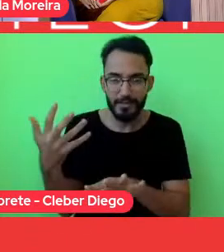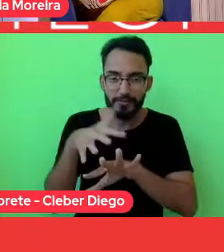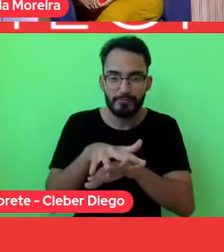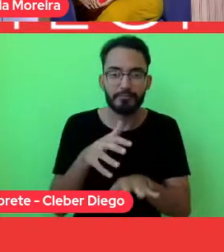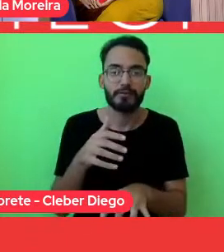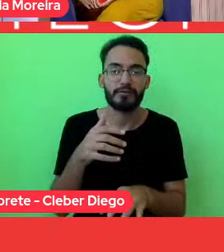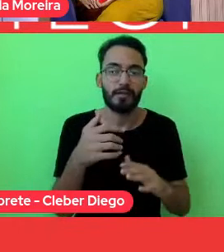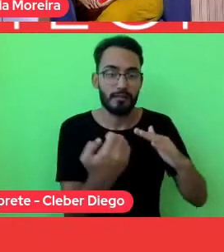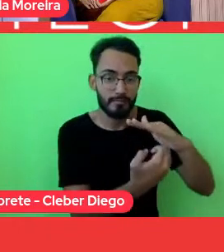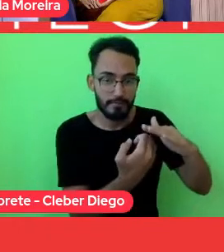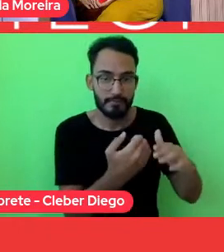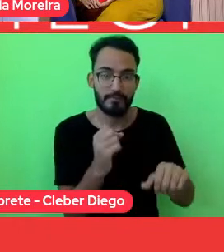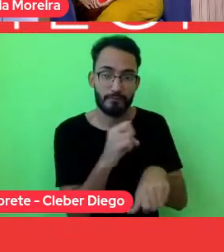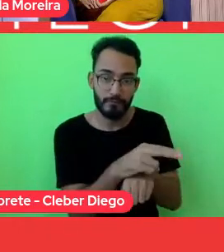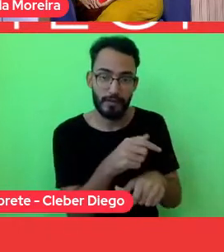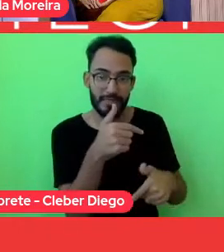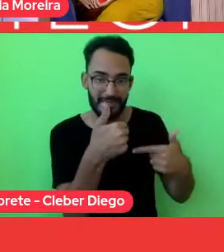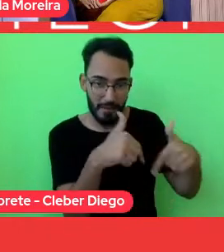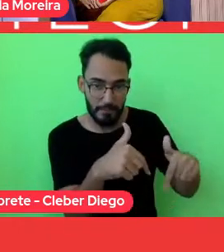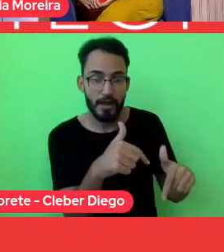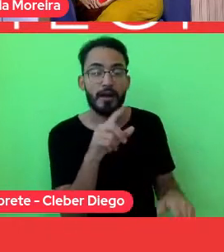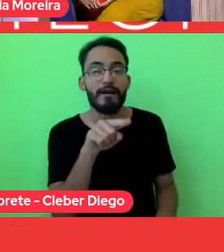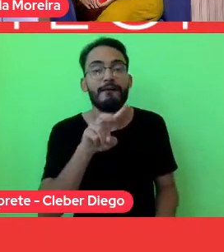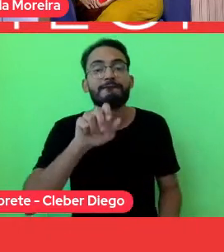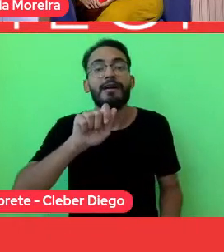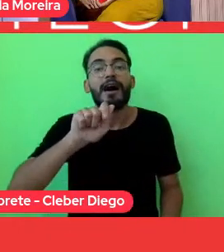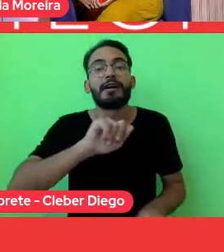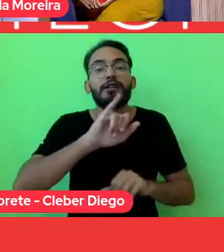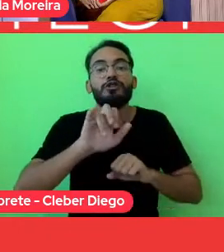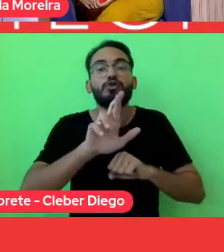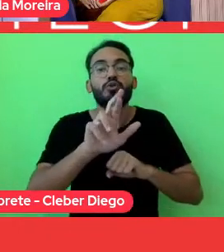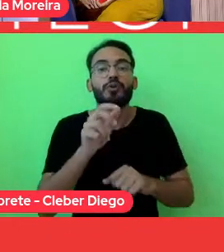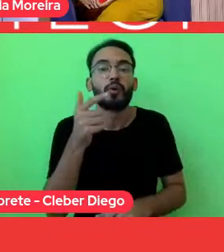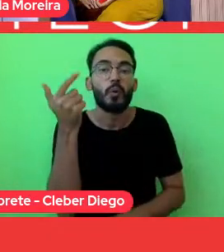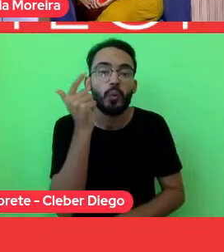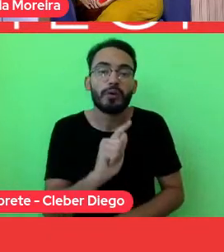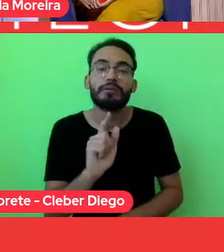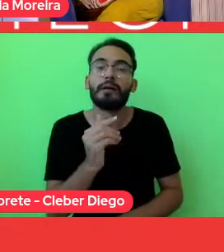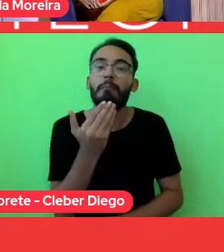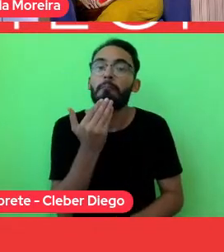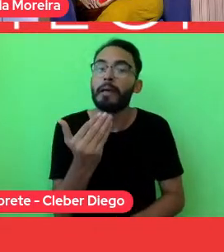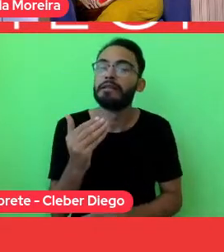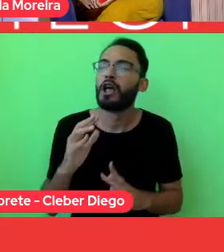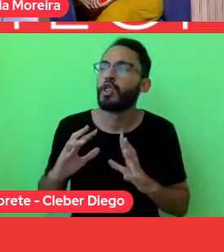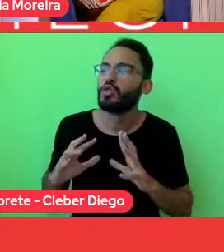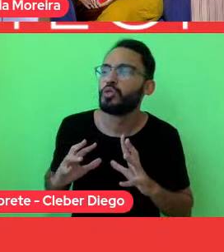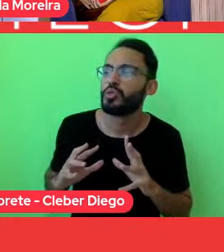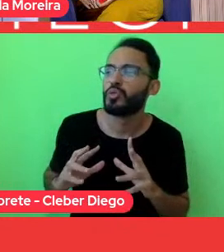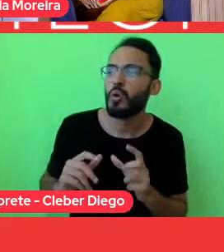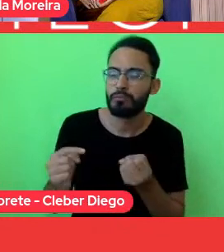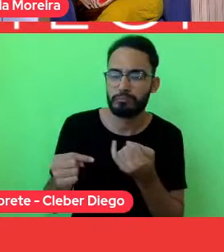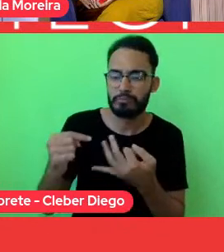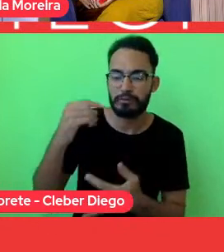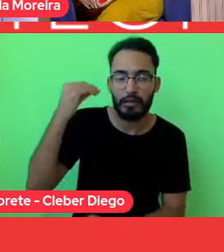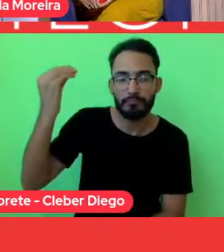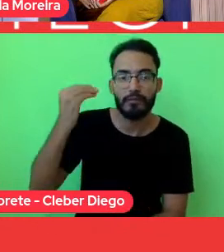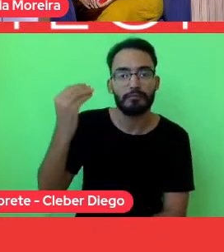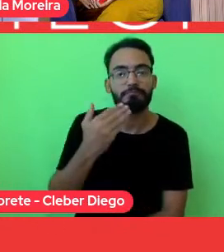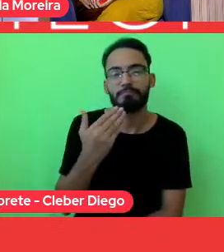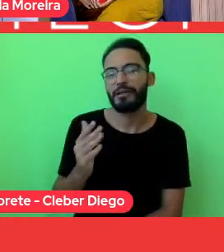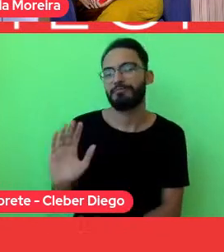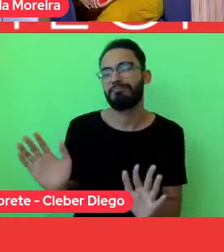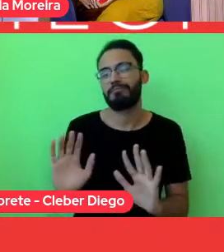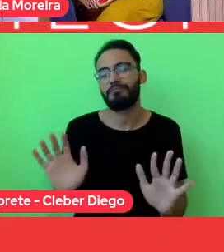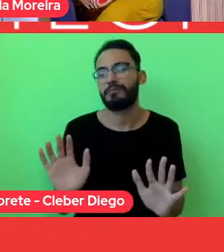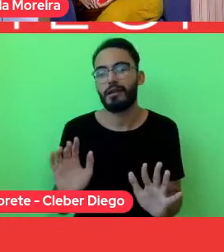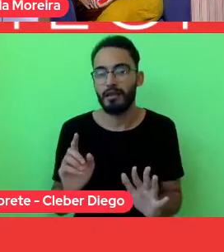trabalho, que é conseguir termos vagas júnior que não peçam todos os requisitos e experiências, porque isso também é